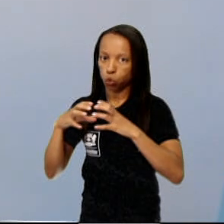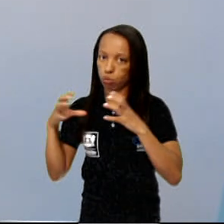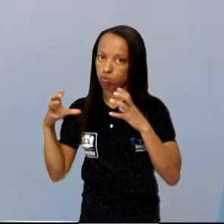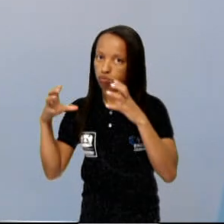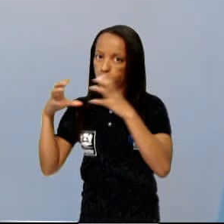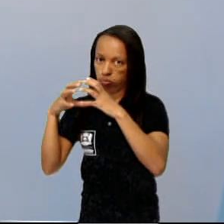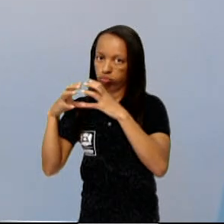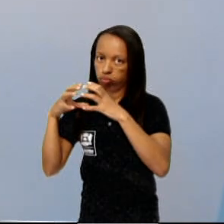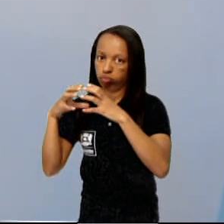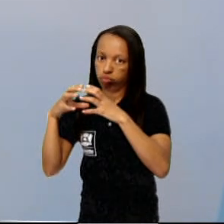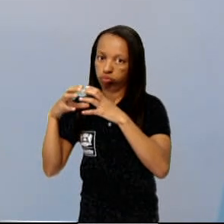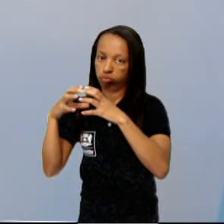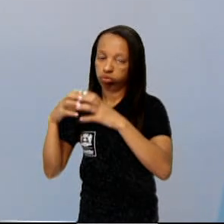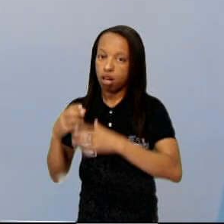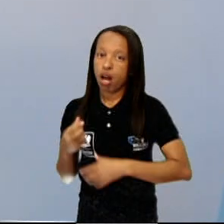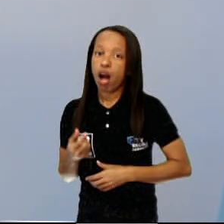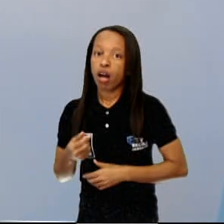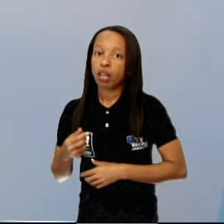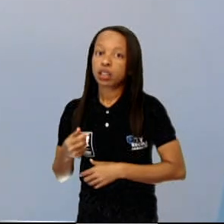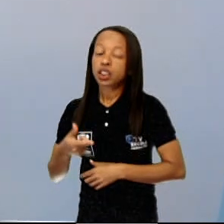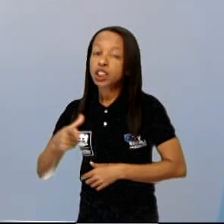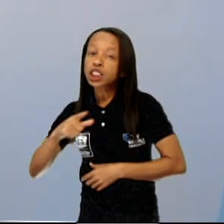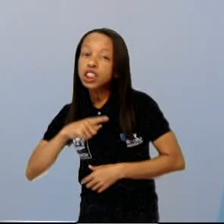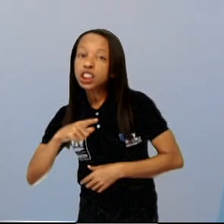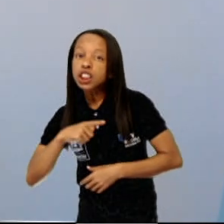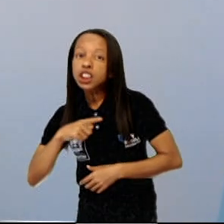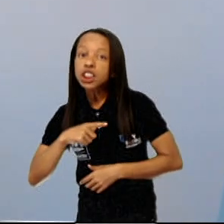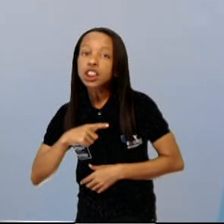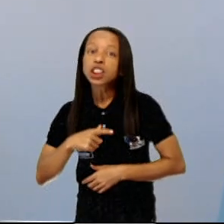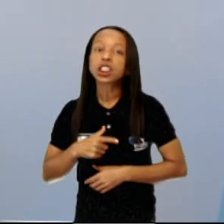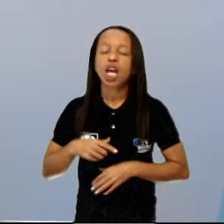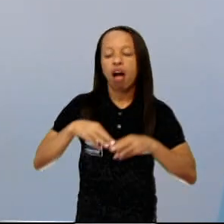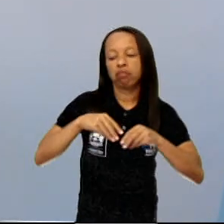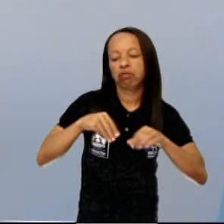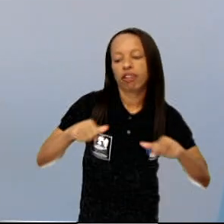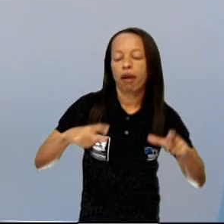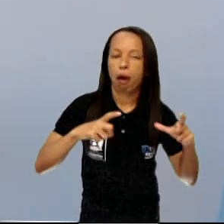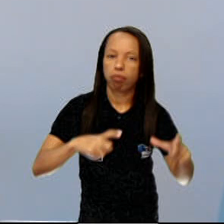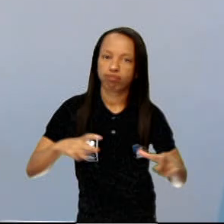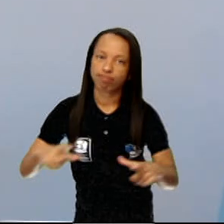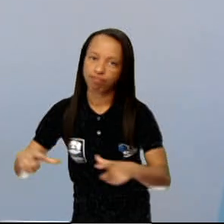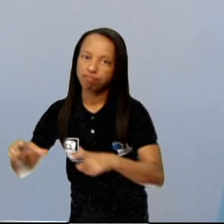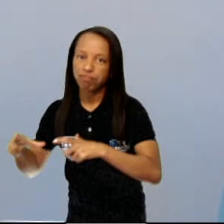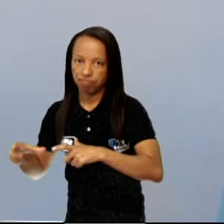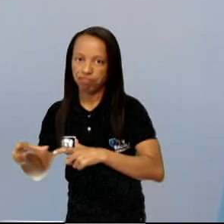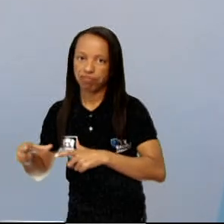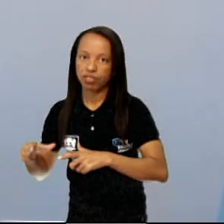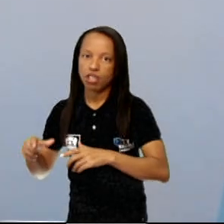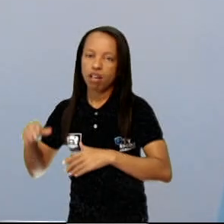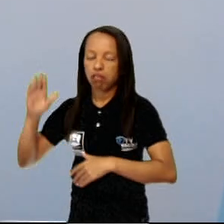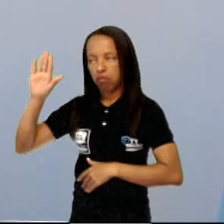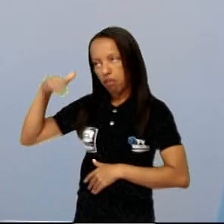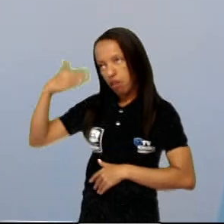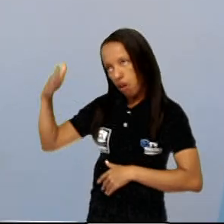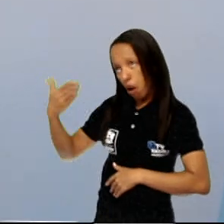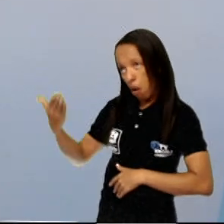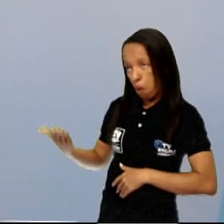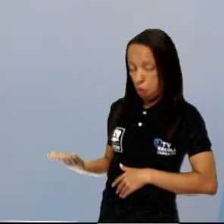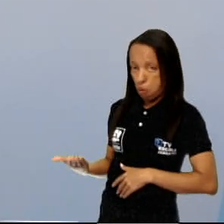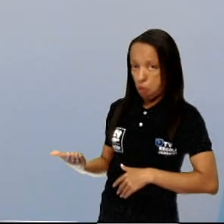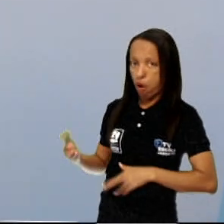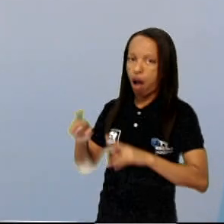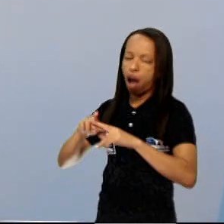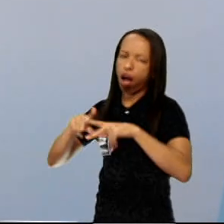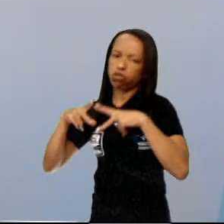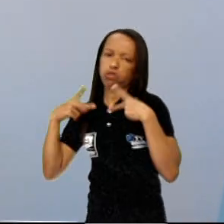cargos, certo, terras, prestígio, ou seja, o cara tinha um diferenciado, ele era diferenciado na sociedade.